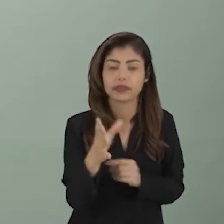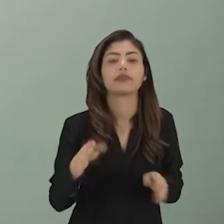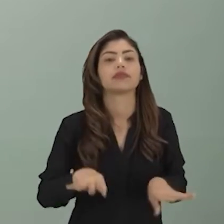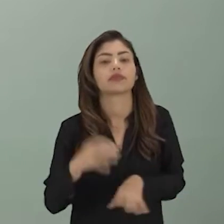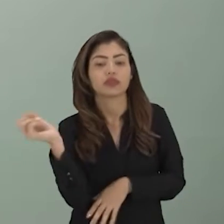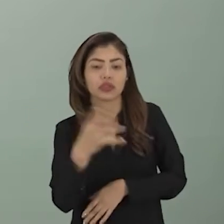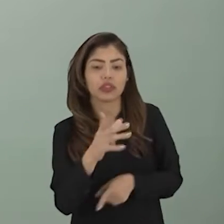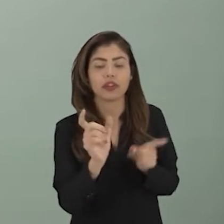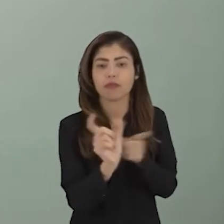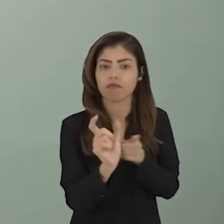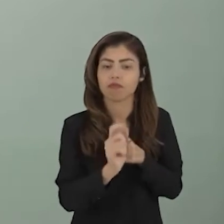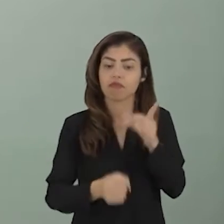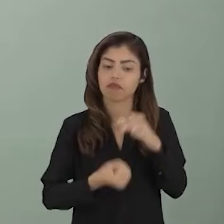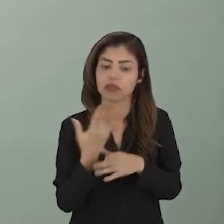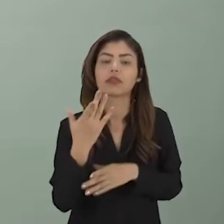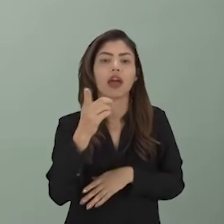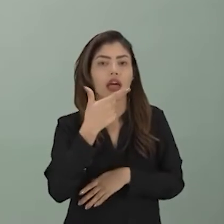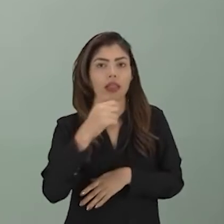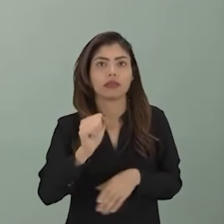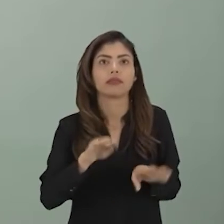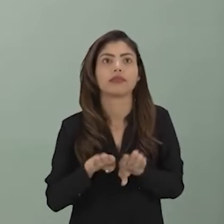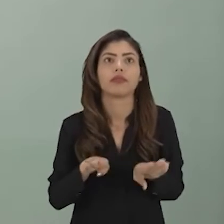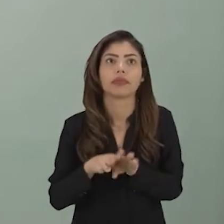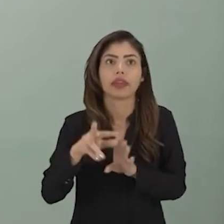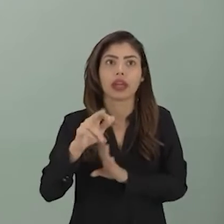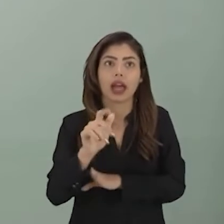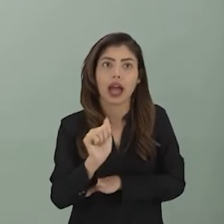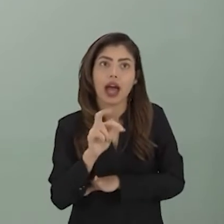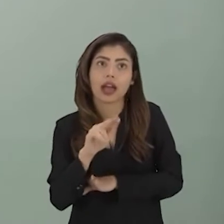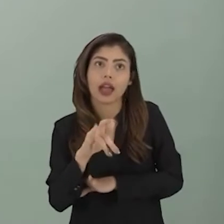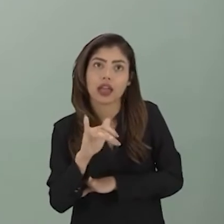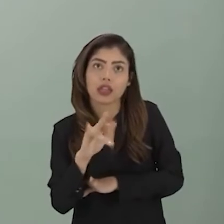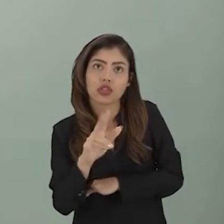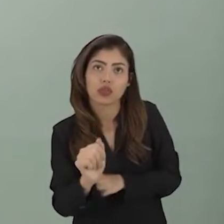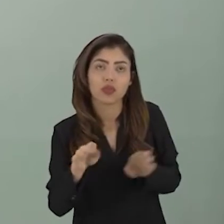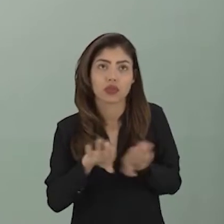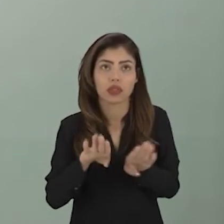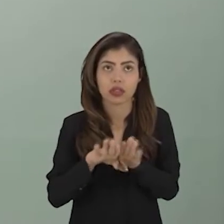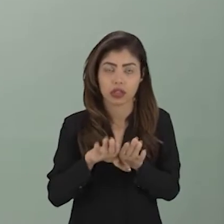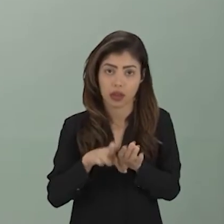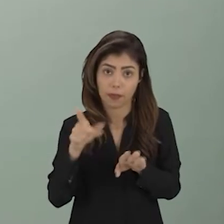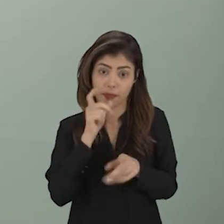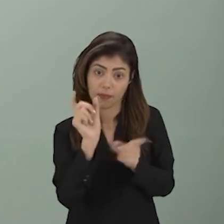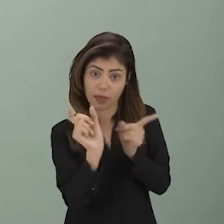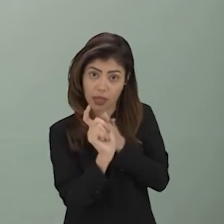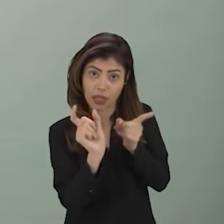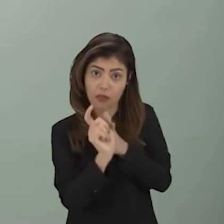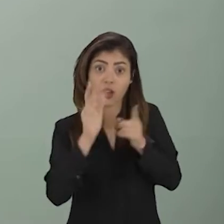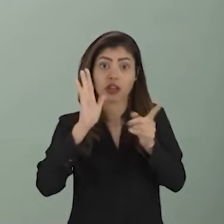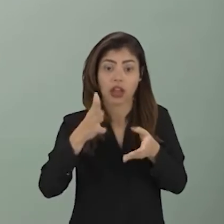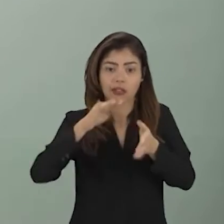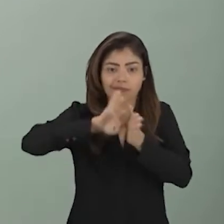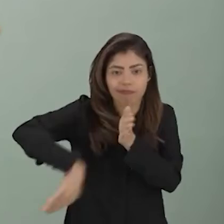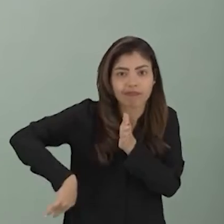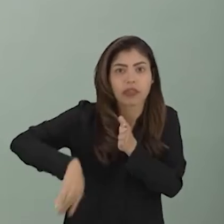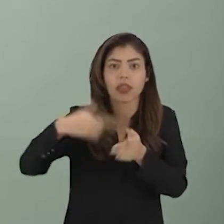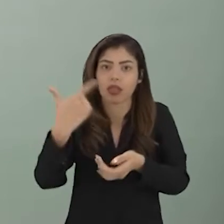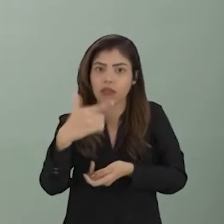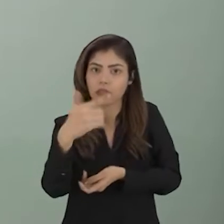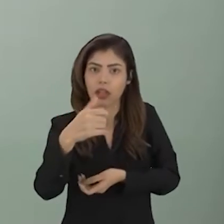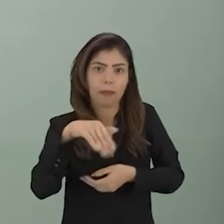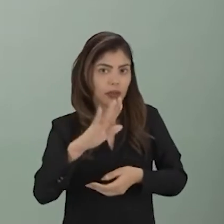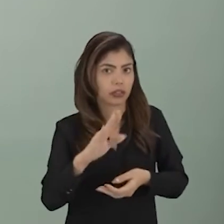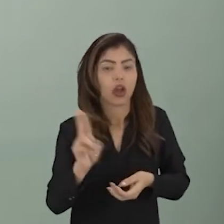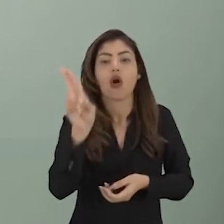novas, criadas na língua. Arcaísmos, como o próprio nome já diz, são palavras arcaicas ou que caíram em desuso e nós